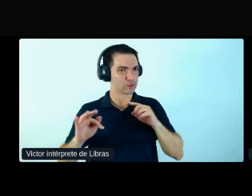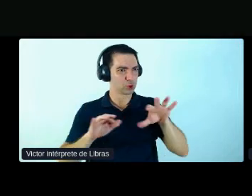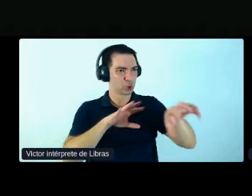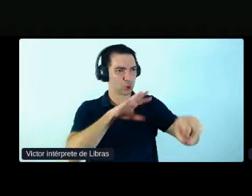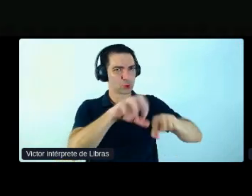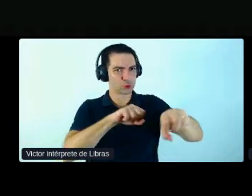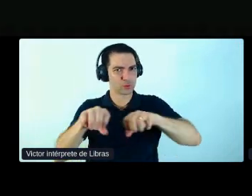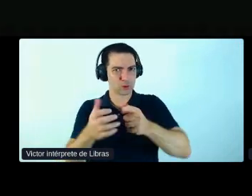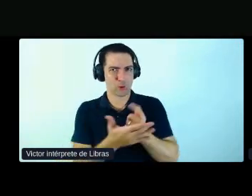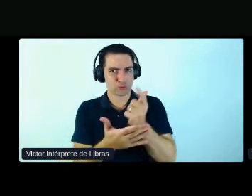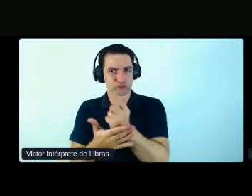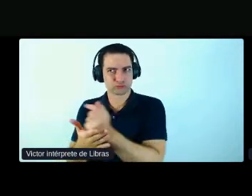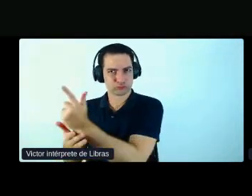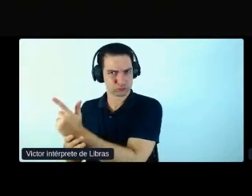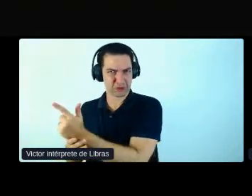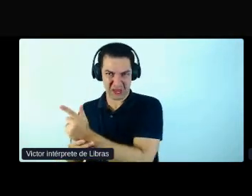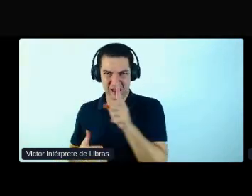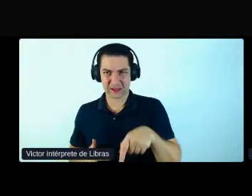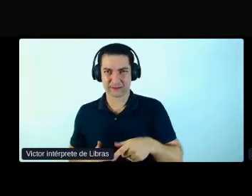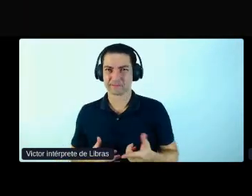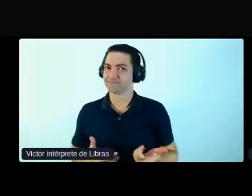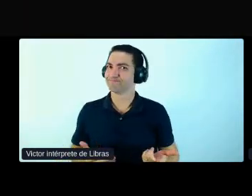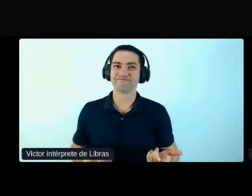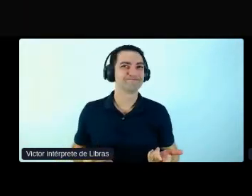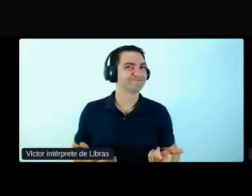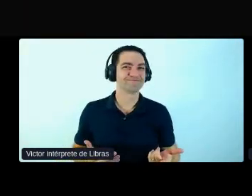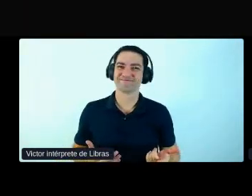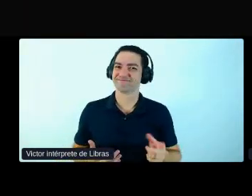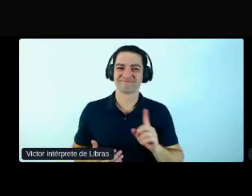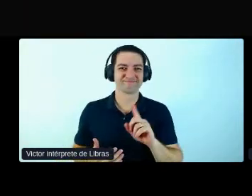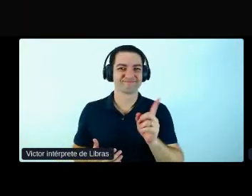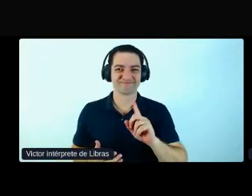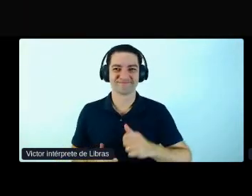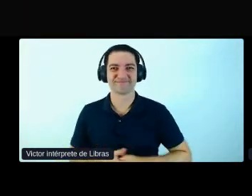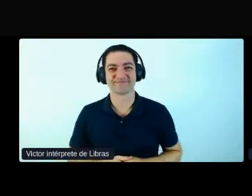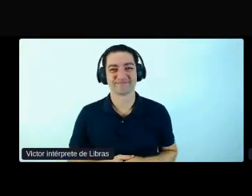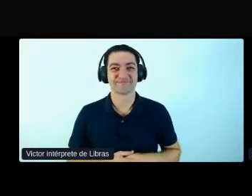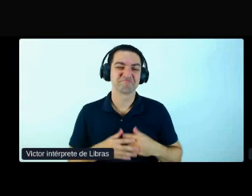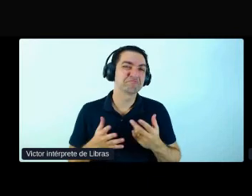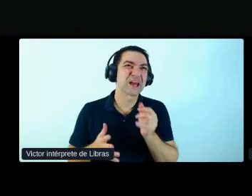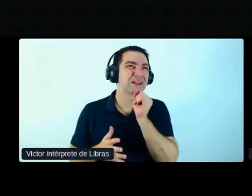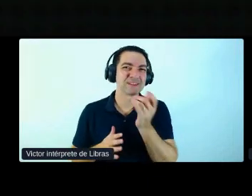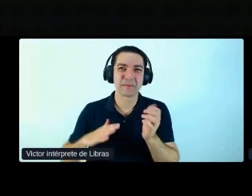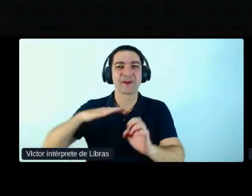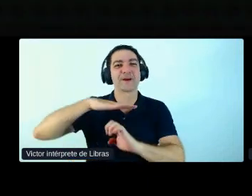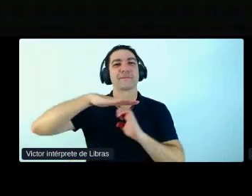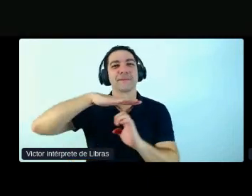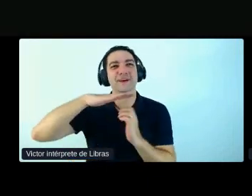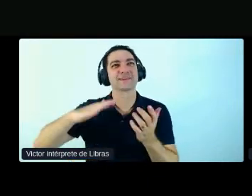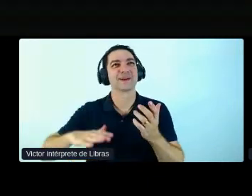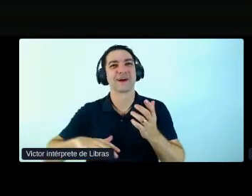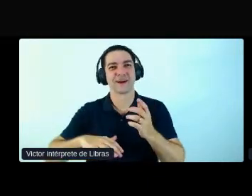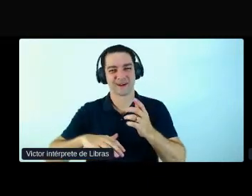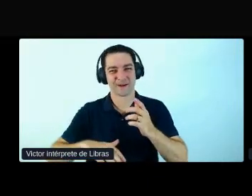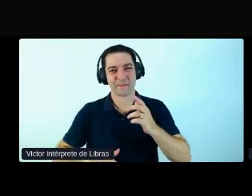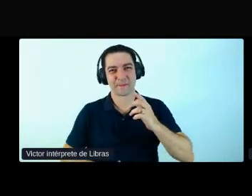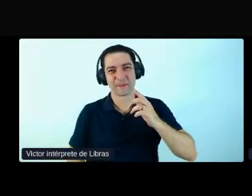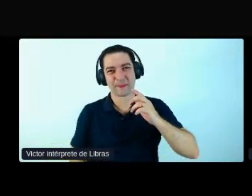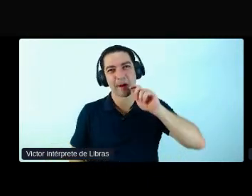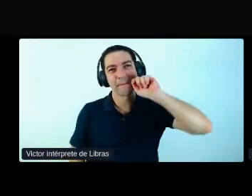exemplo, para uma padaria, né, importa-se do sexo da pessoa? Não importa. Tá?